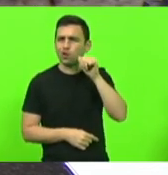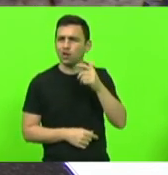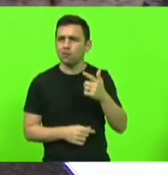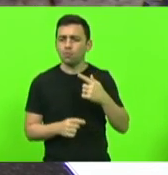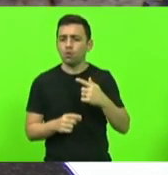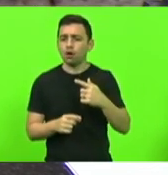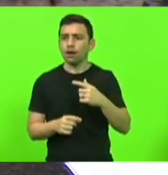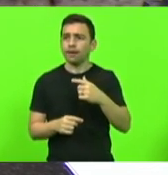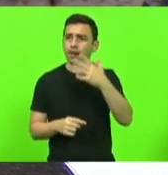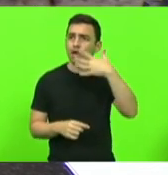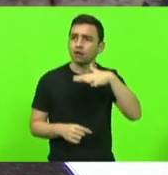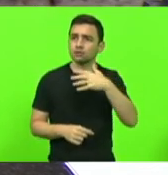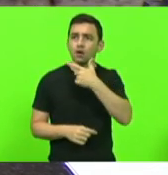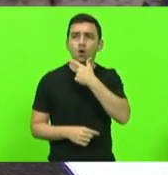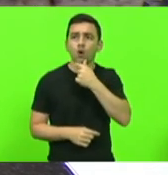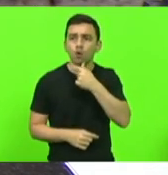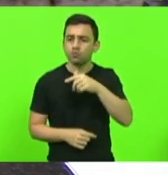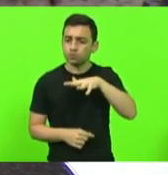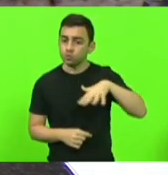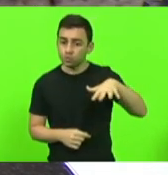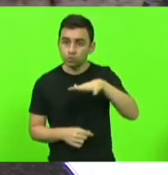Por que não homens?